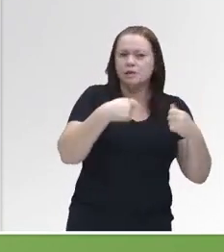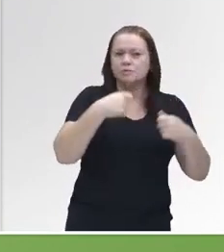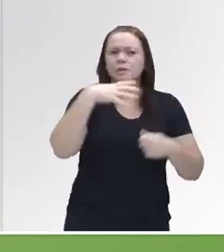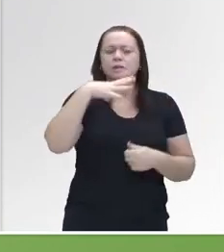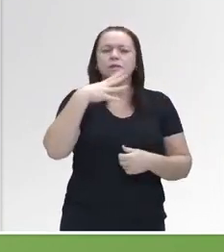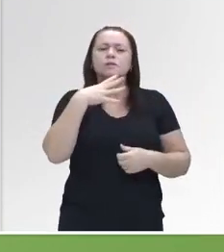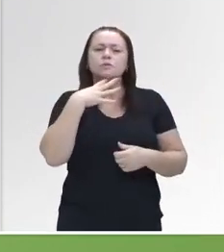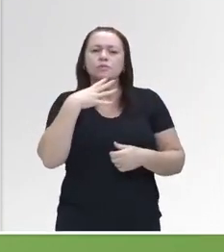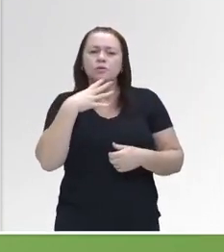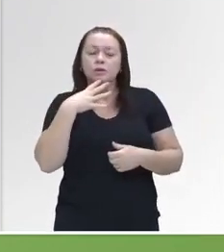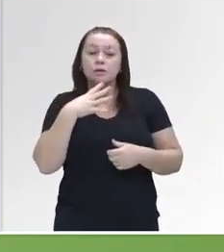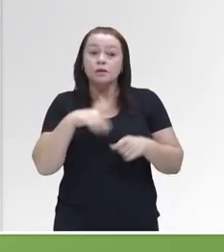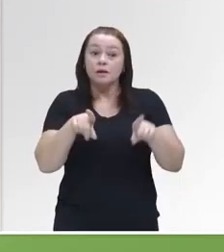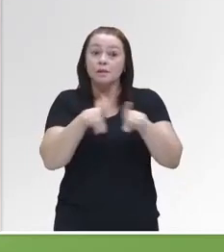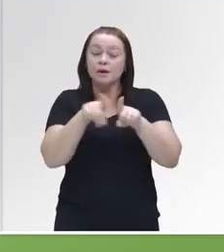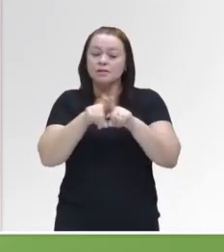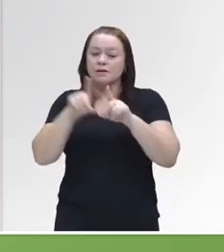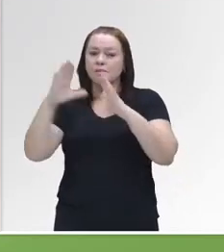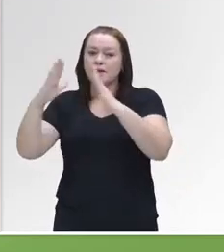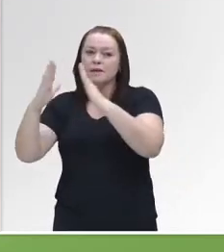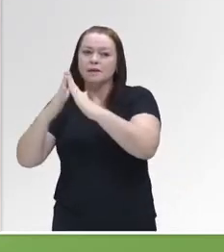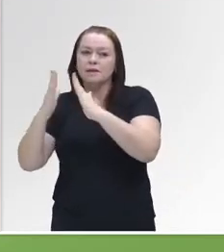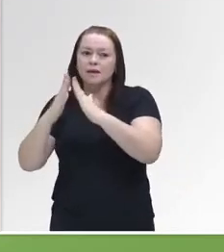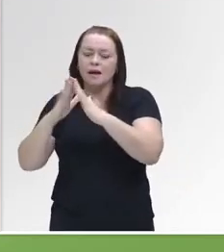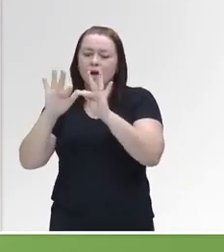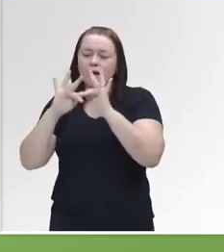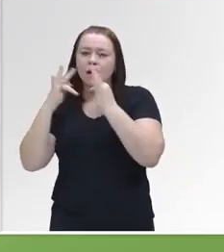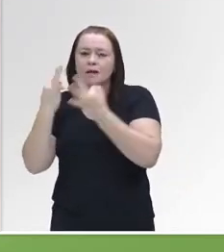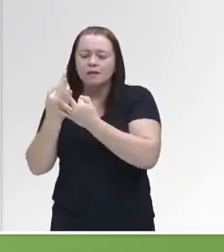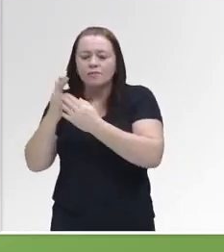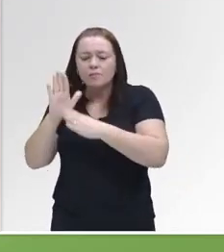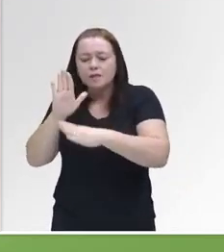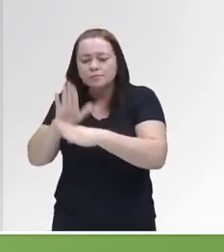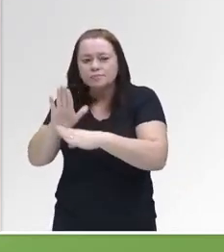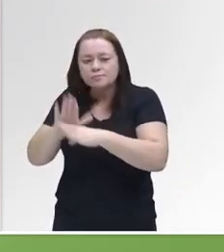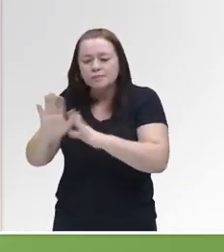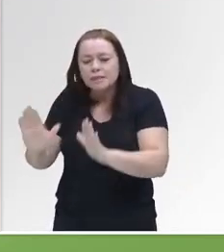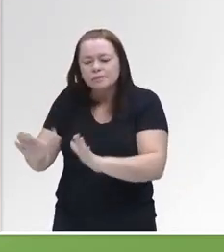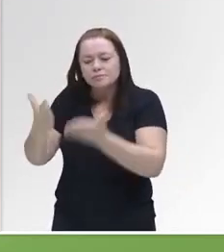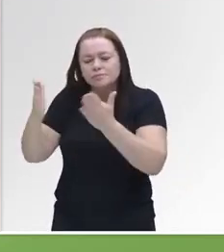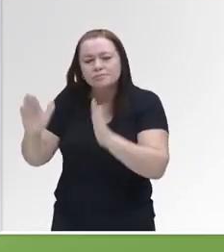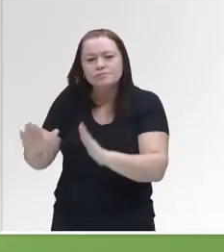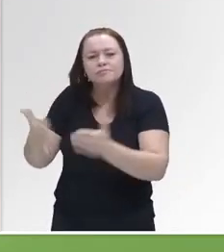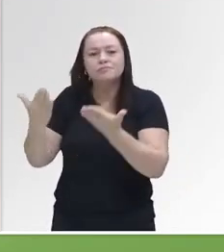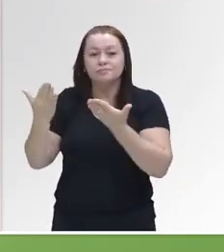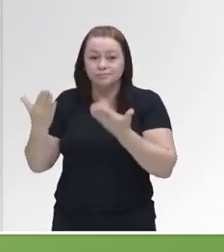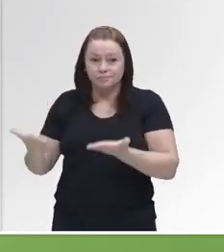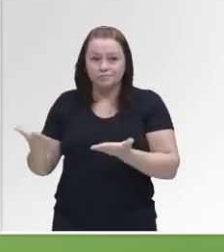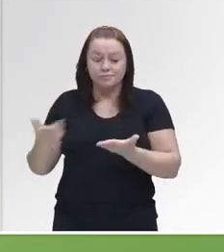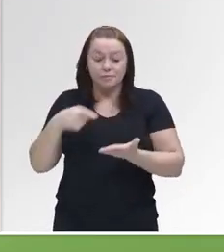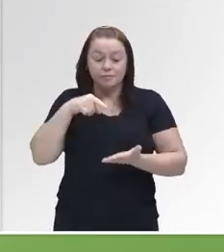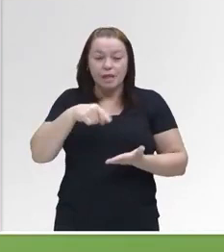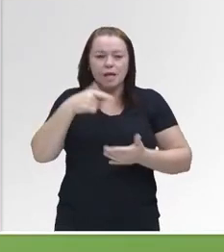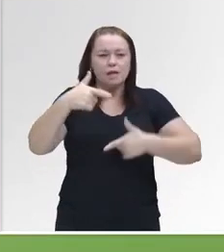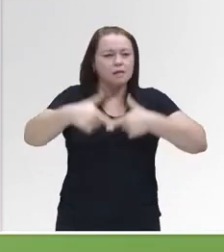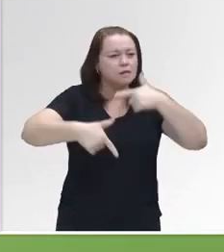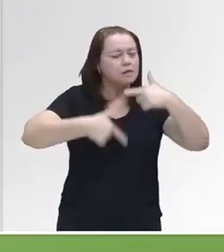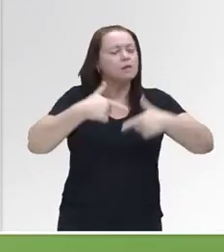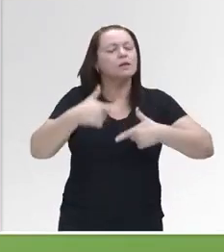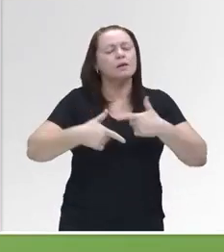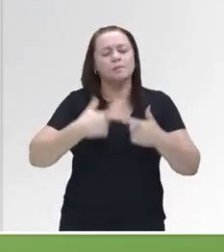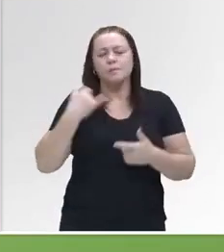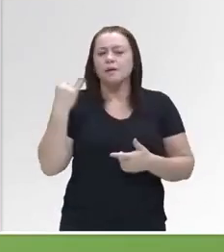conhecimento, mas apoiem as nossas crianças, os nossos estudantes, seus filhos em casa. Essa jornada é muito